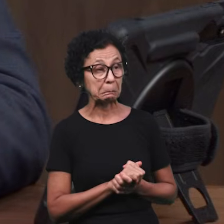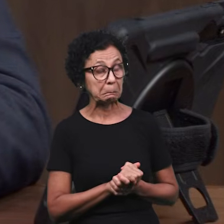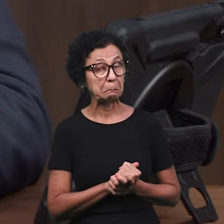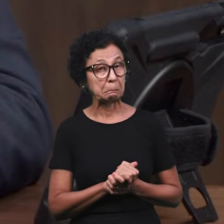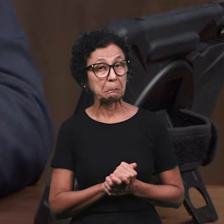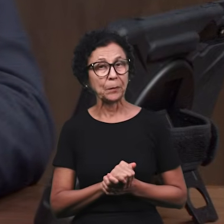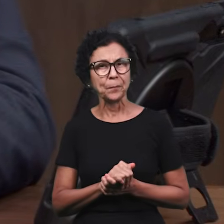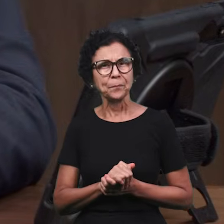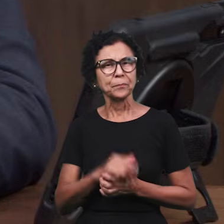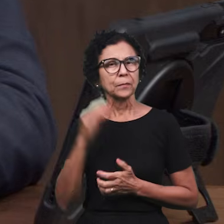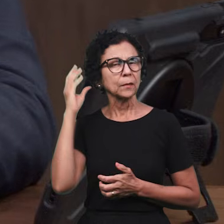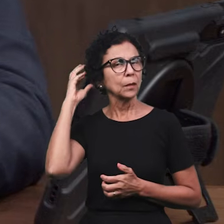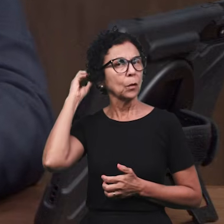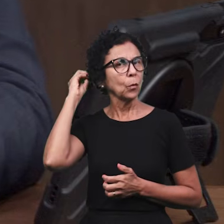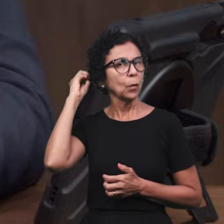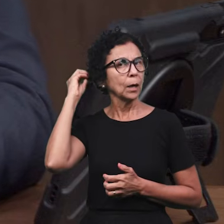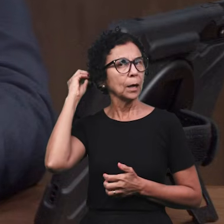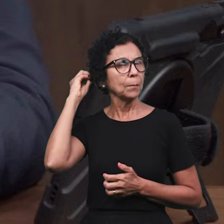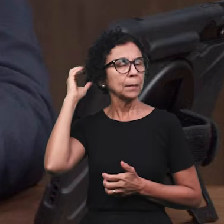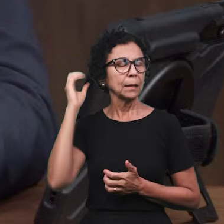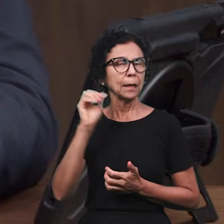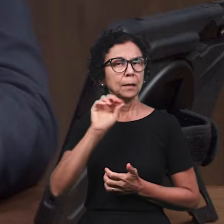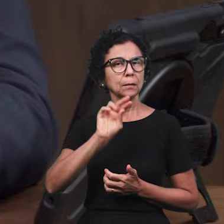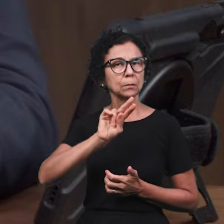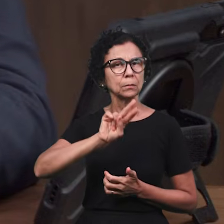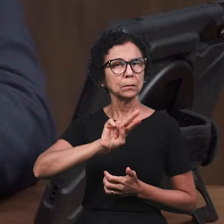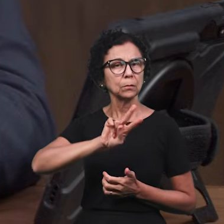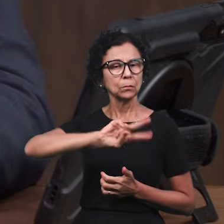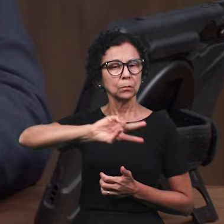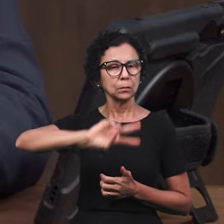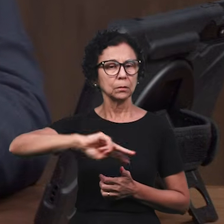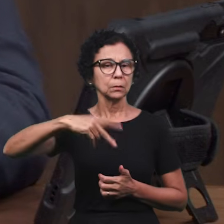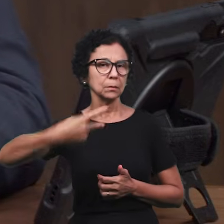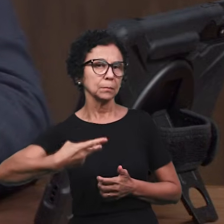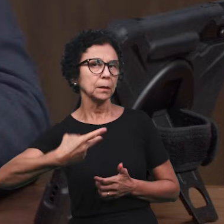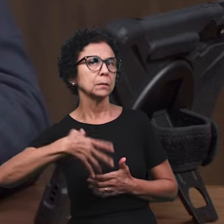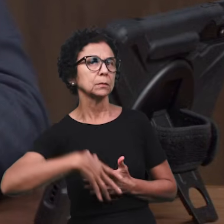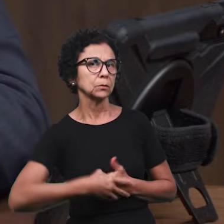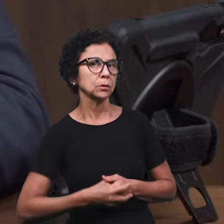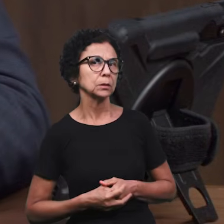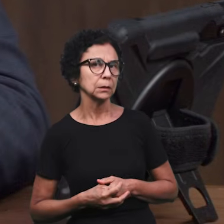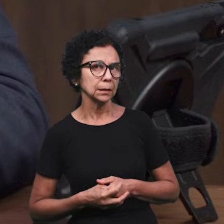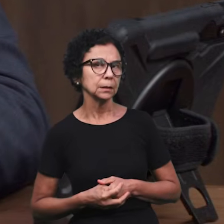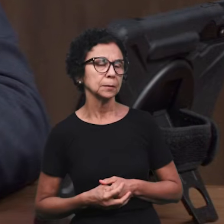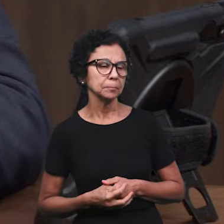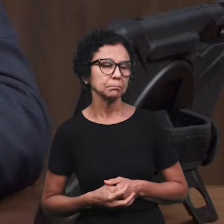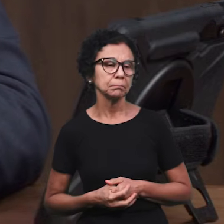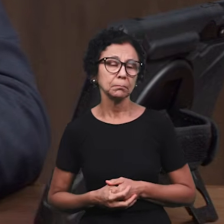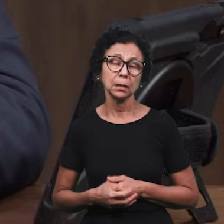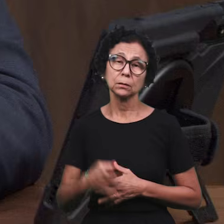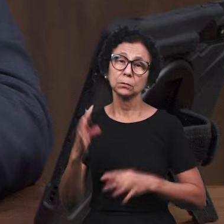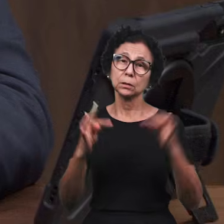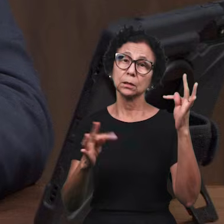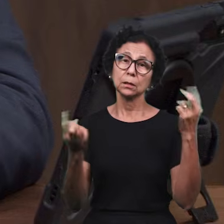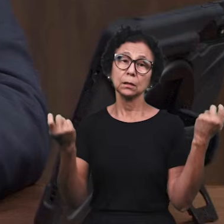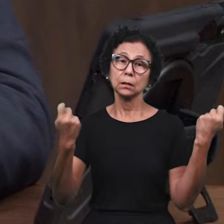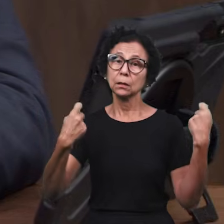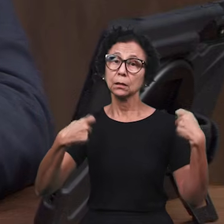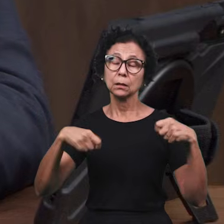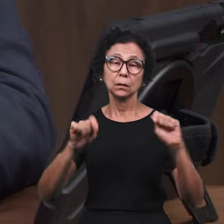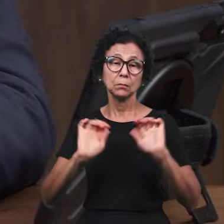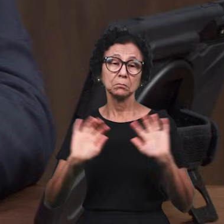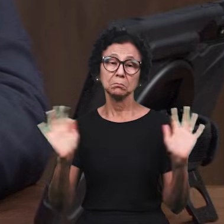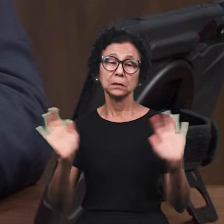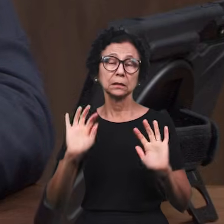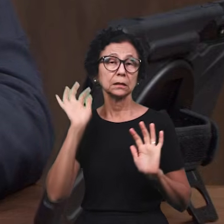capilar. Mas existem tratamentos que não vão chegar nesse nível, né, nesse ponto.